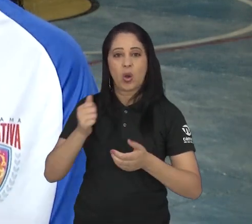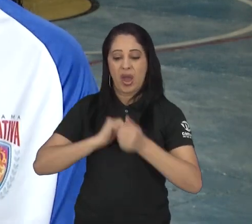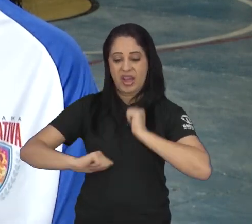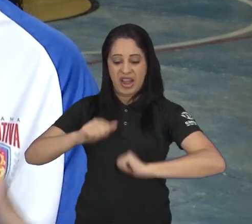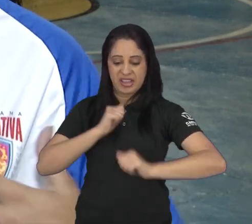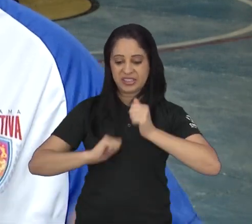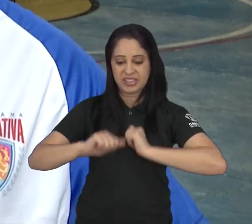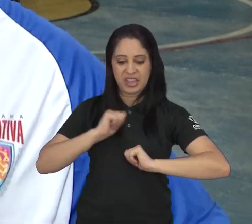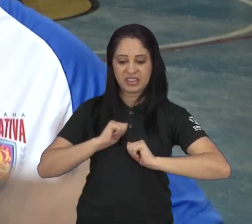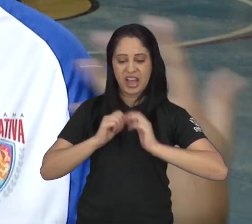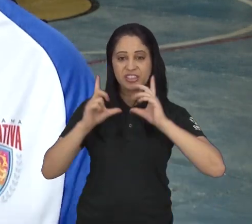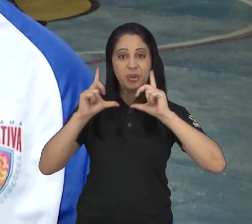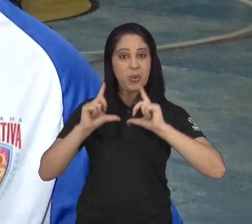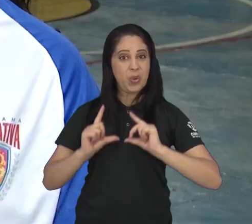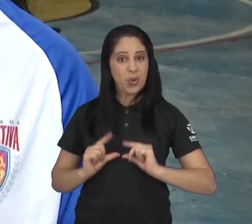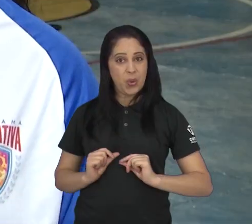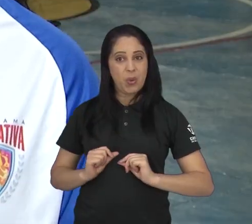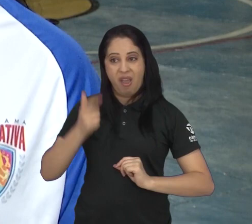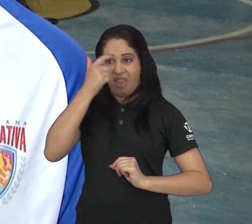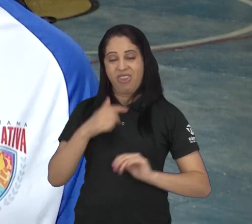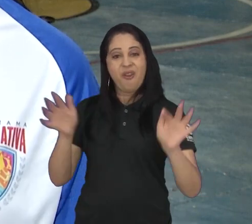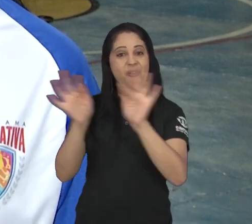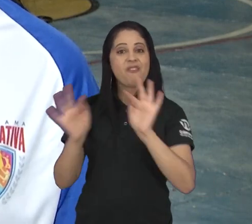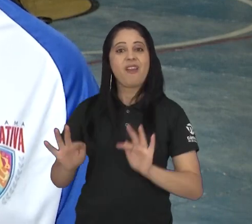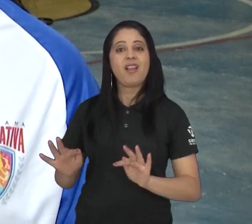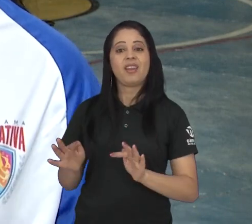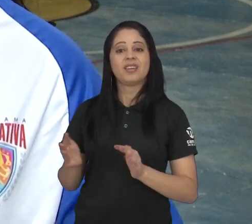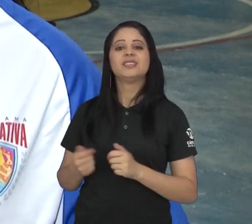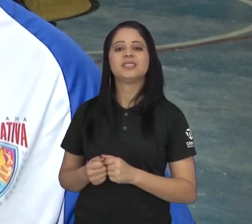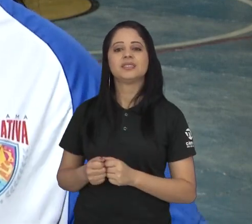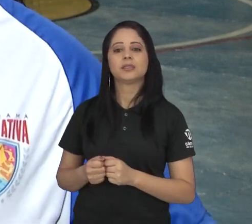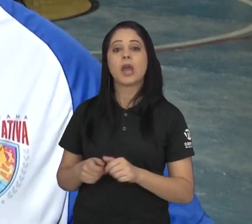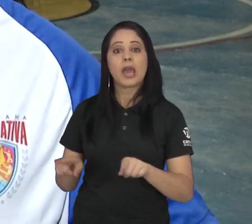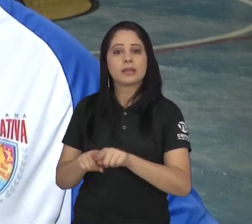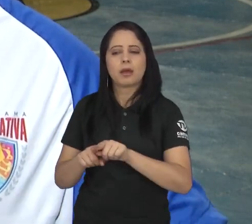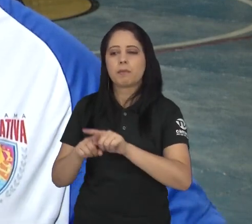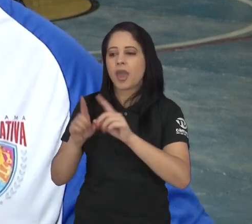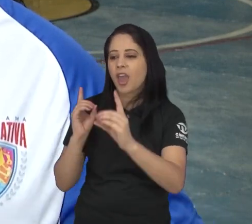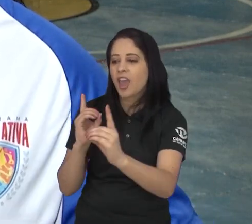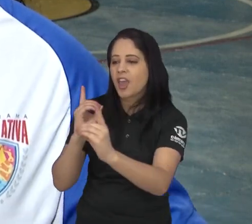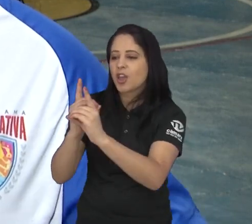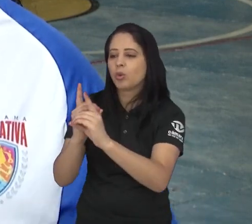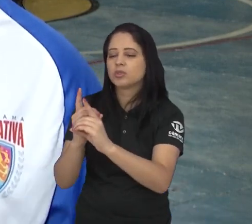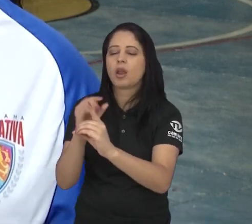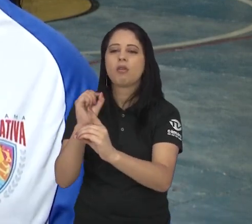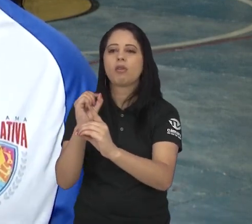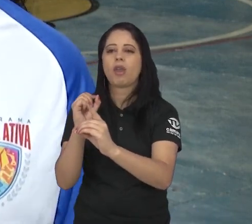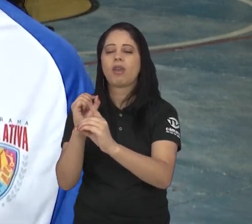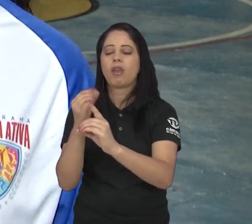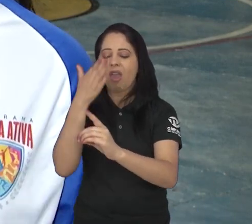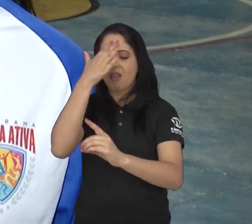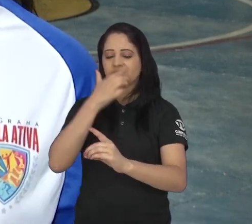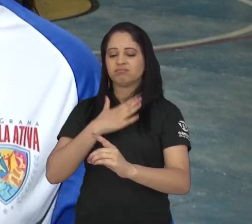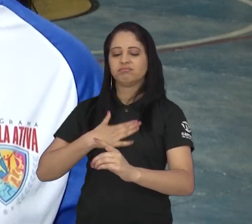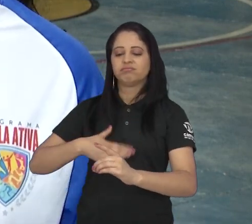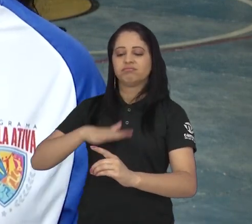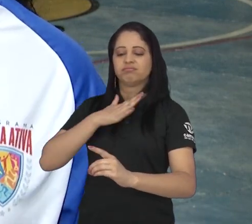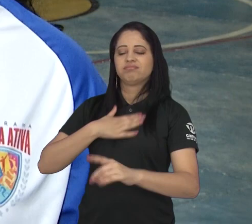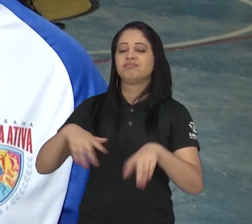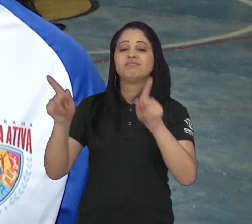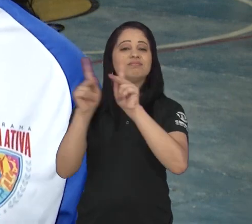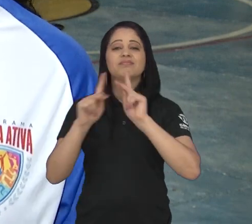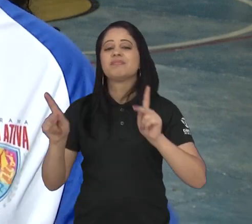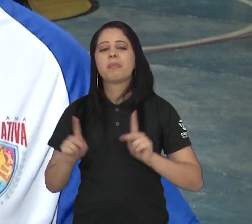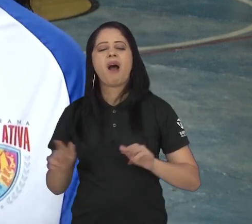esse negócio na ansiedade fica mais leve mais feliz aqui é o meio que encontrei um local de ficar mais em paz sabe de